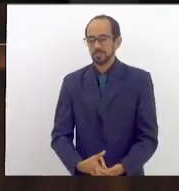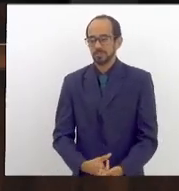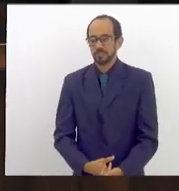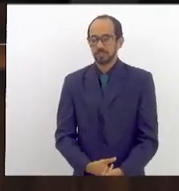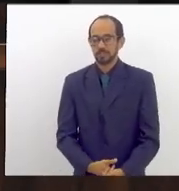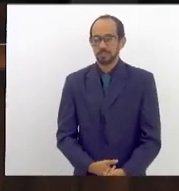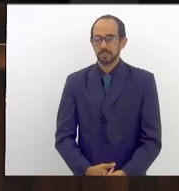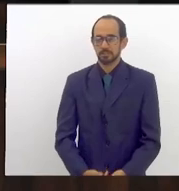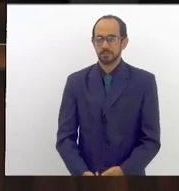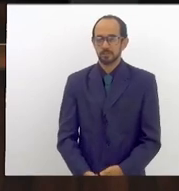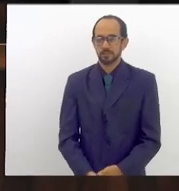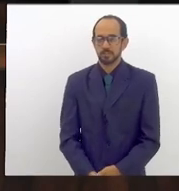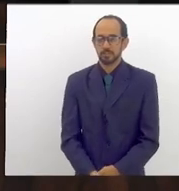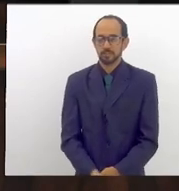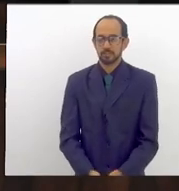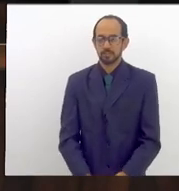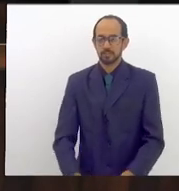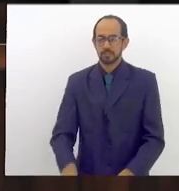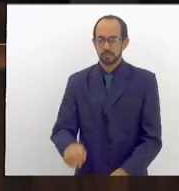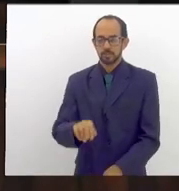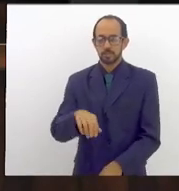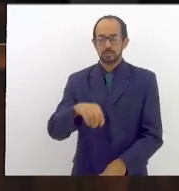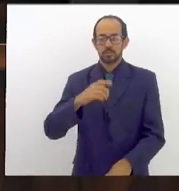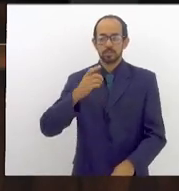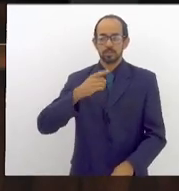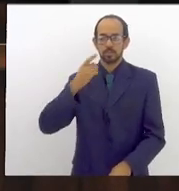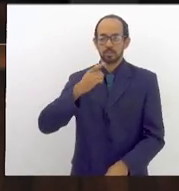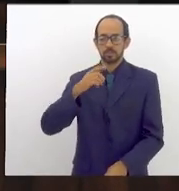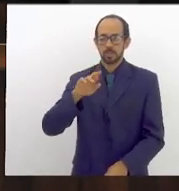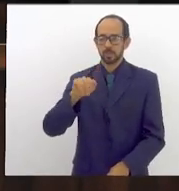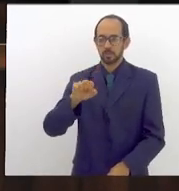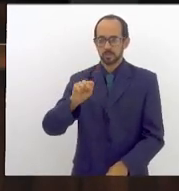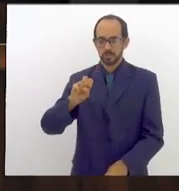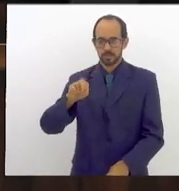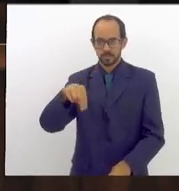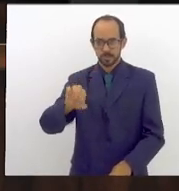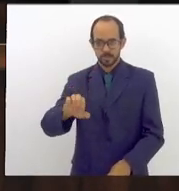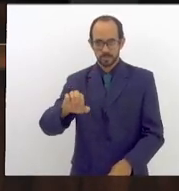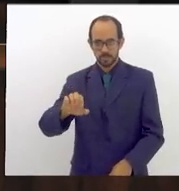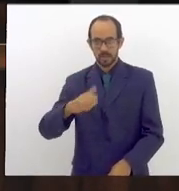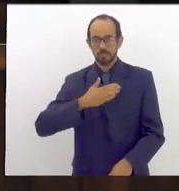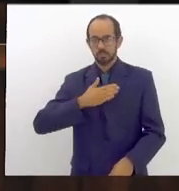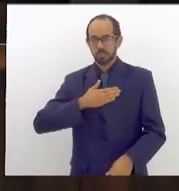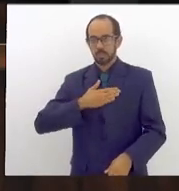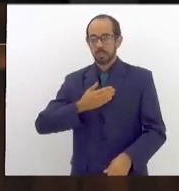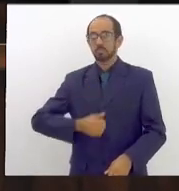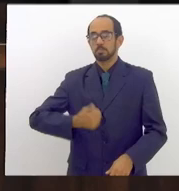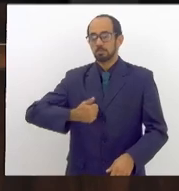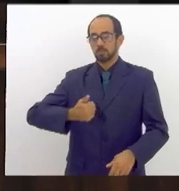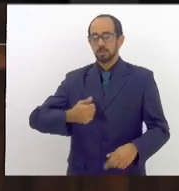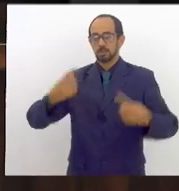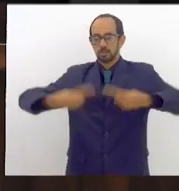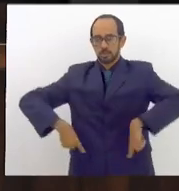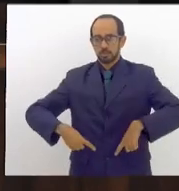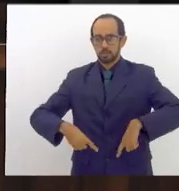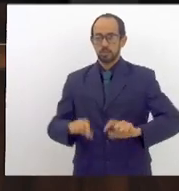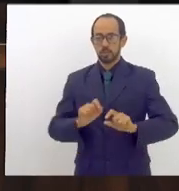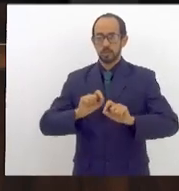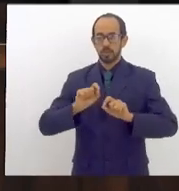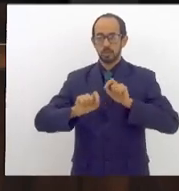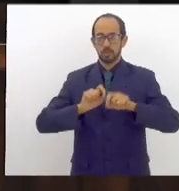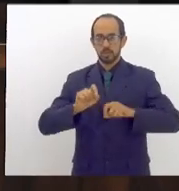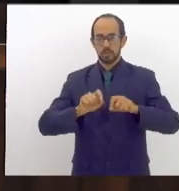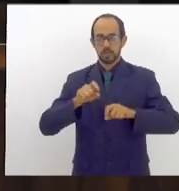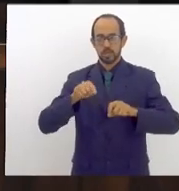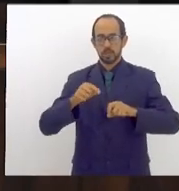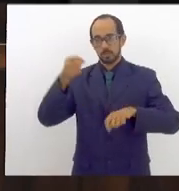eu Rosane Félix a minha primeira disputa política Rosane foi para prefeito